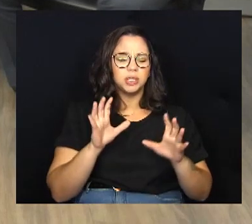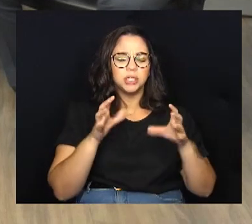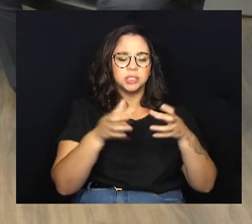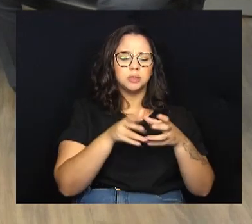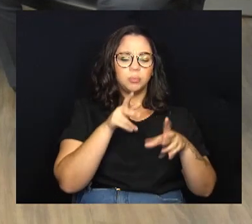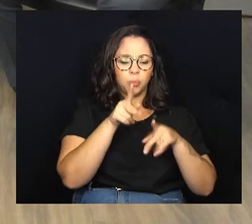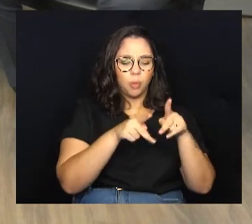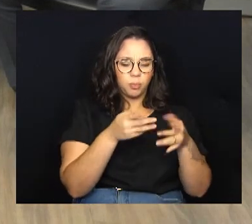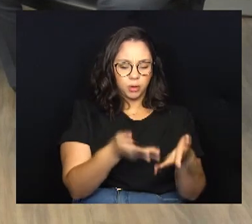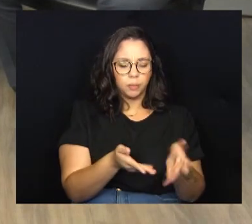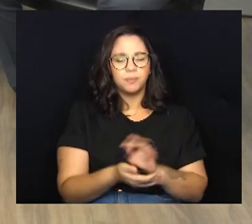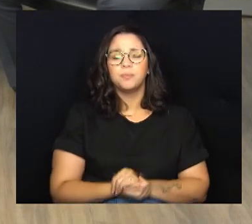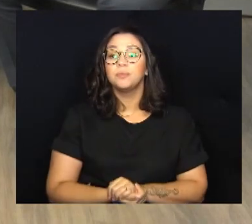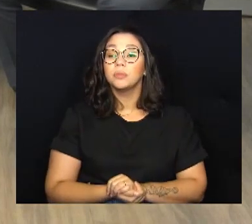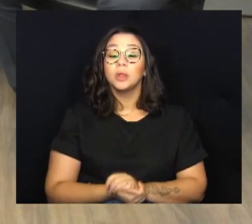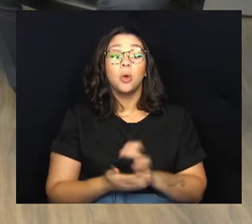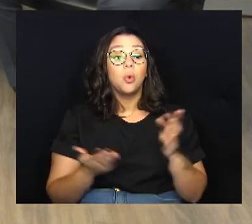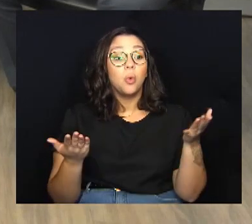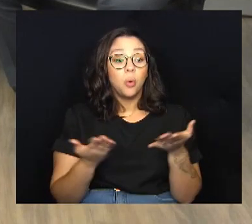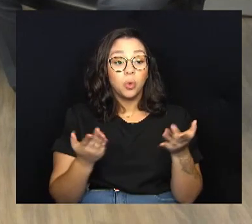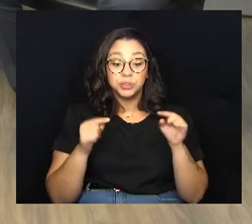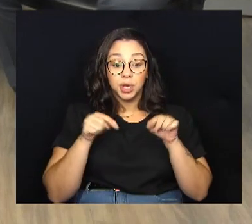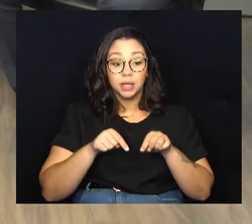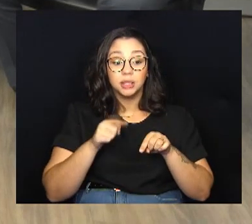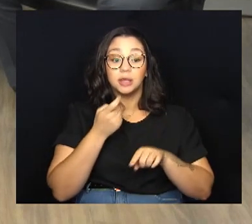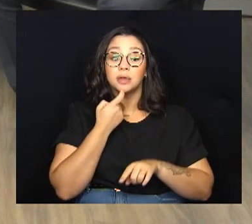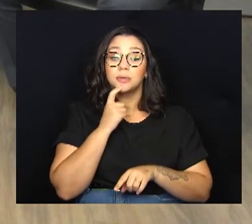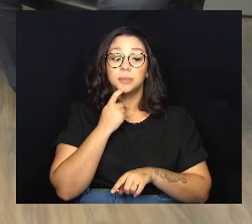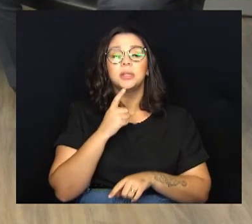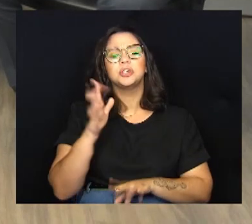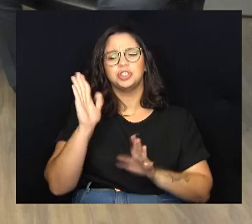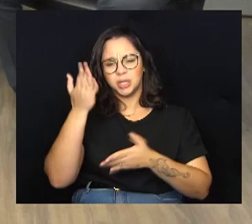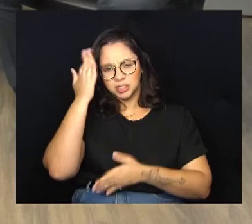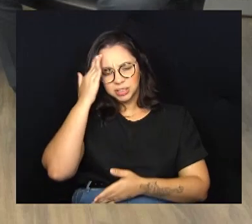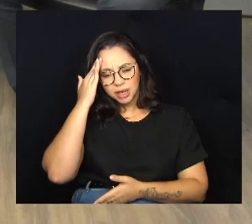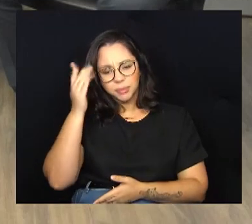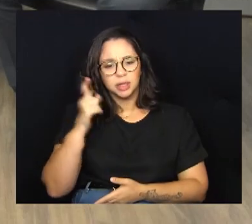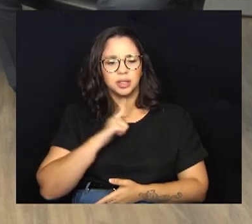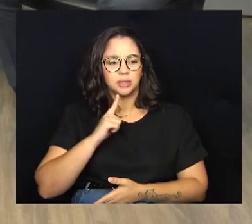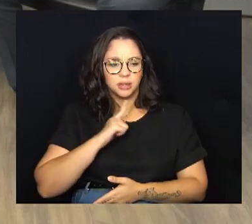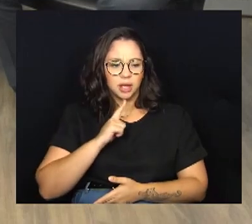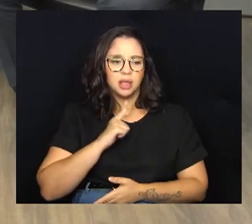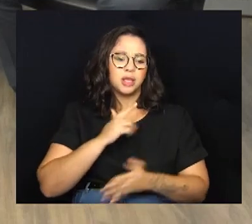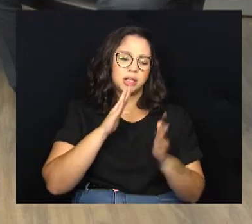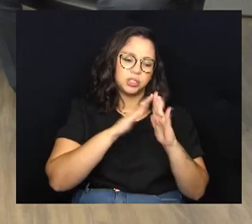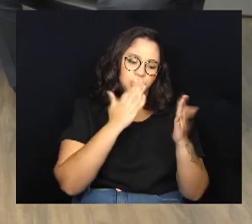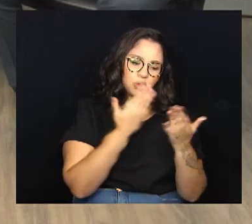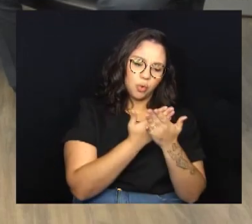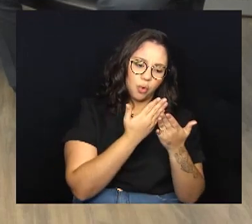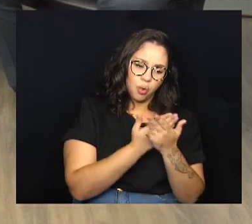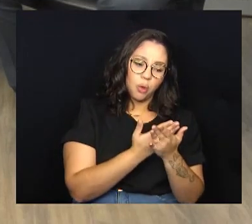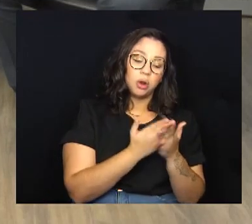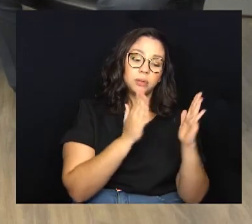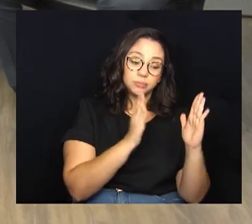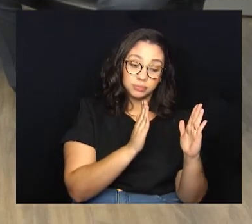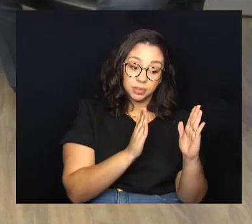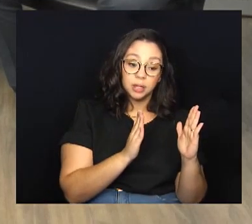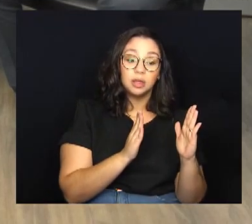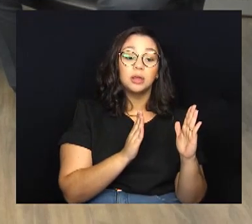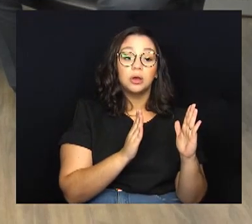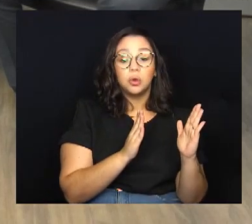Deus, mas a gente ficou caminhando junto, fomos para a faculdade, fazer faculdade. Ele nos ensinou que